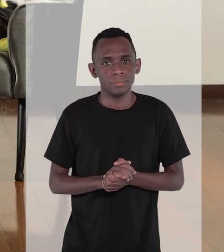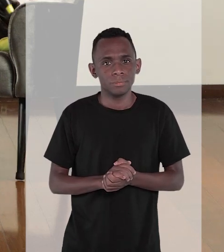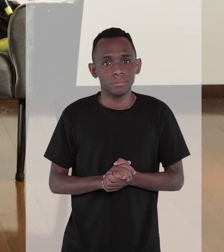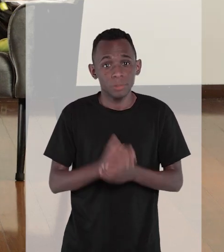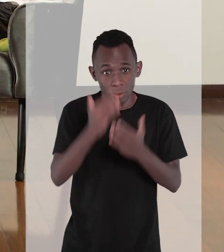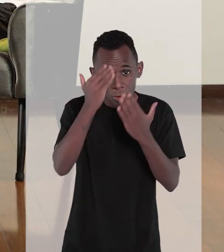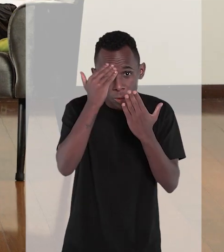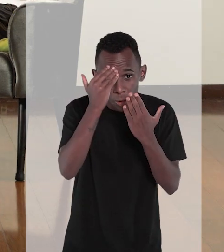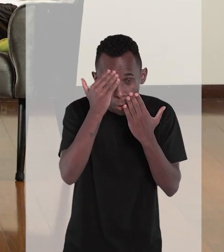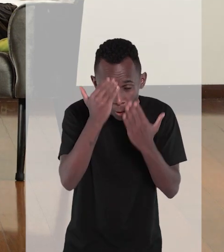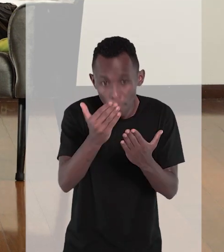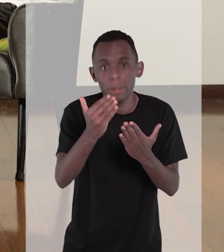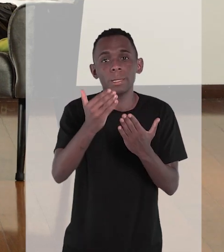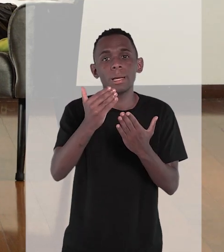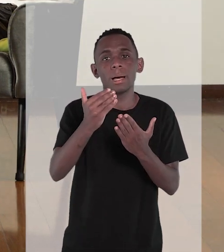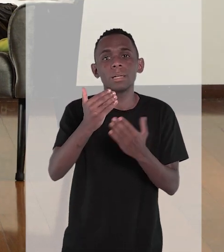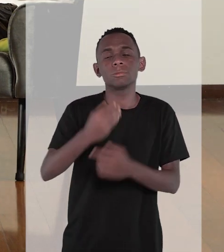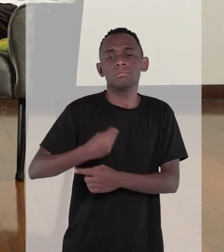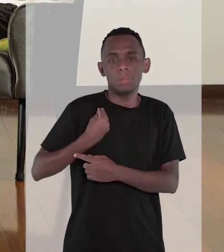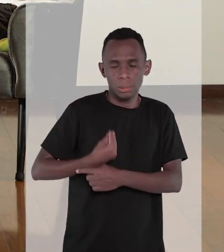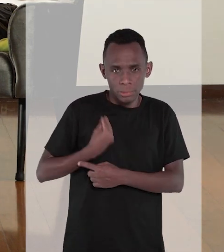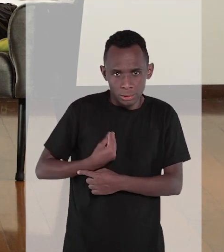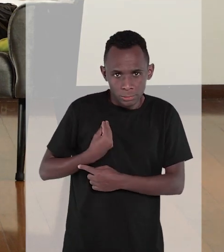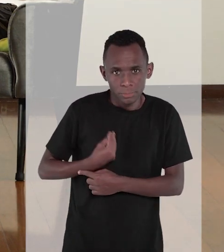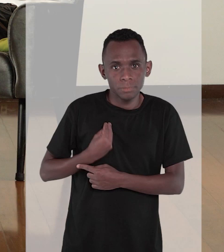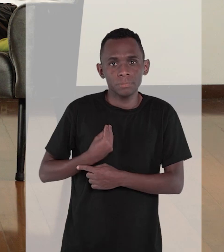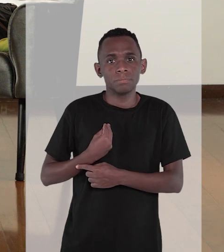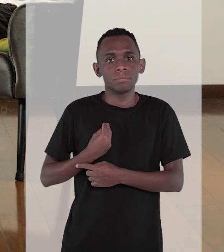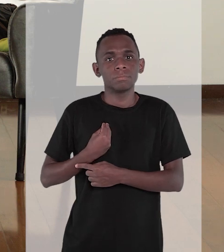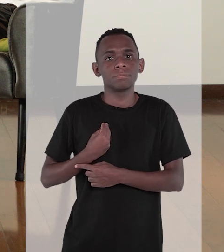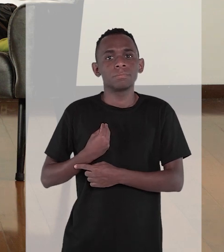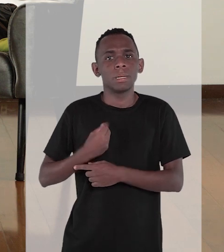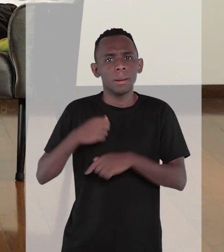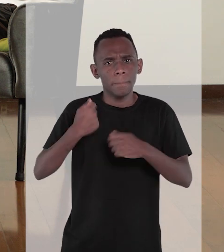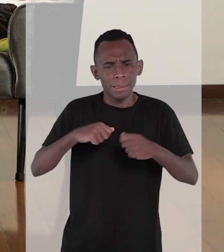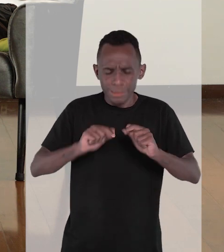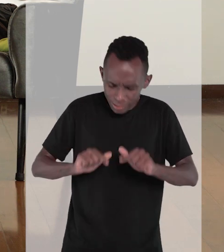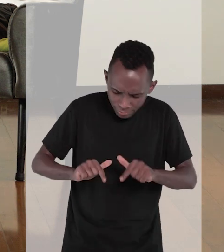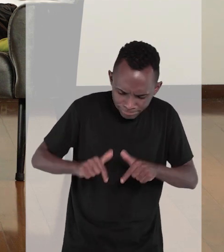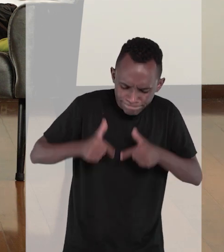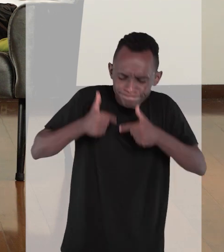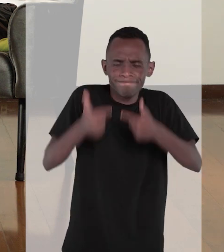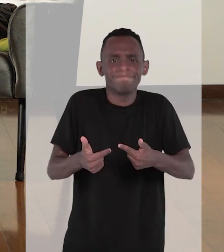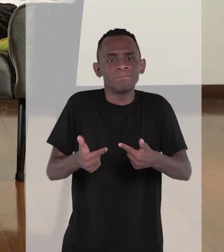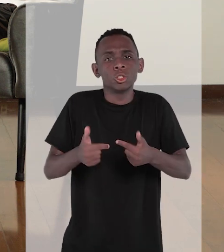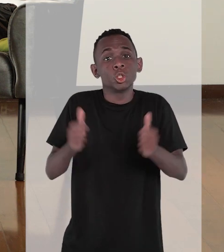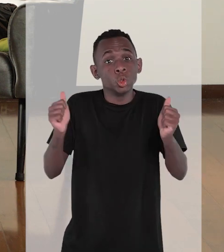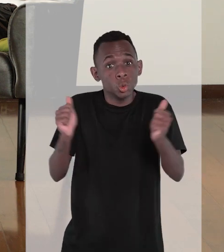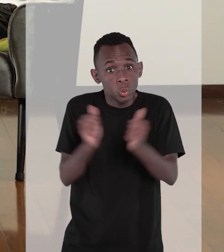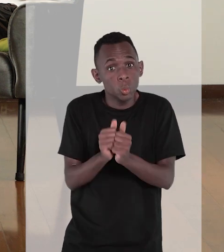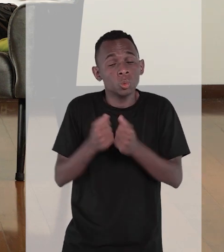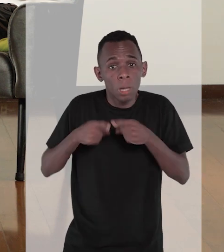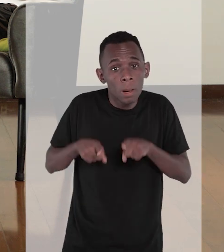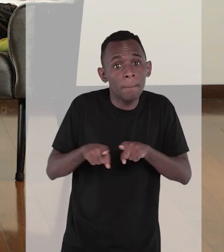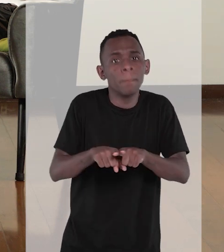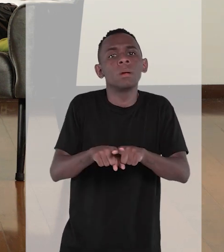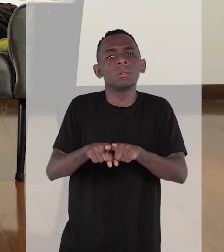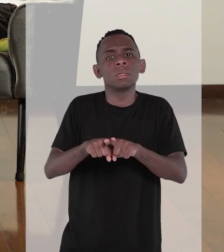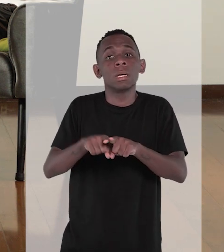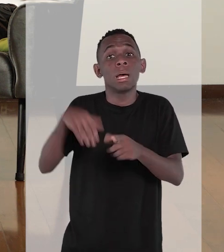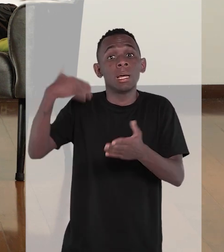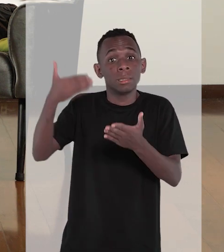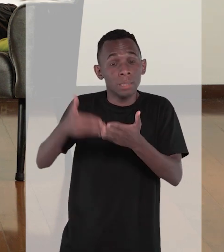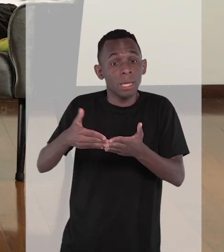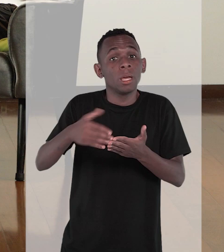sua. Não, é isso. Obrigada. Muito obrigada por estarem aqui. A gente tem muito o que fazer, né, gente? Muito o que fazer juntos,